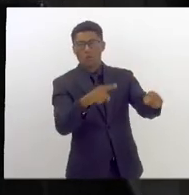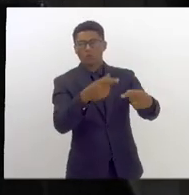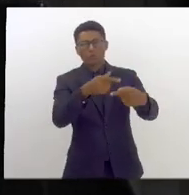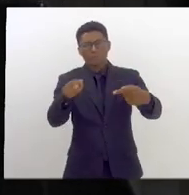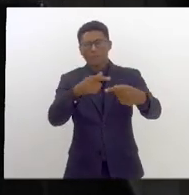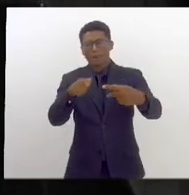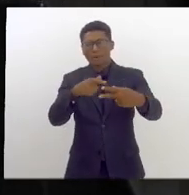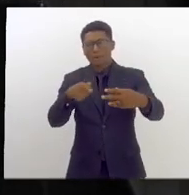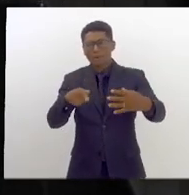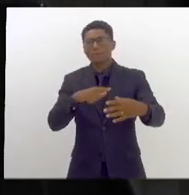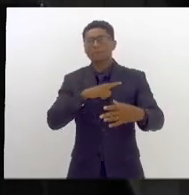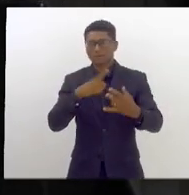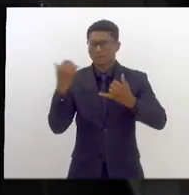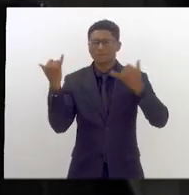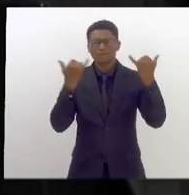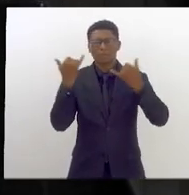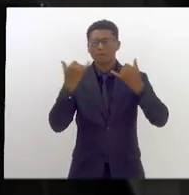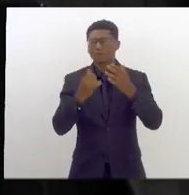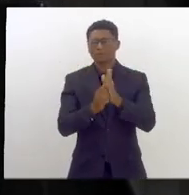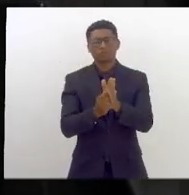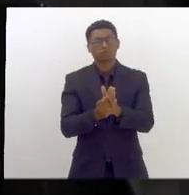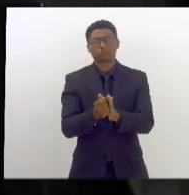diversas notícias